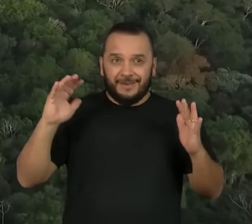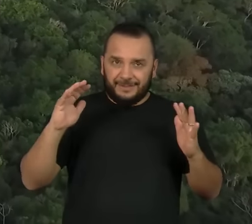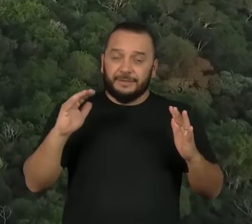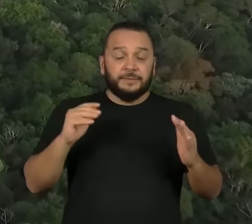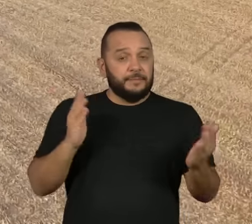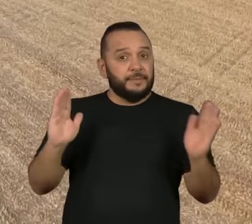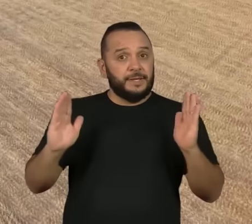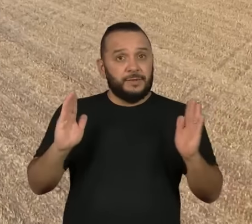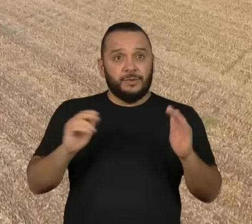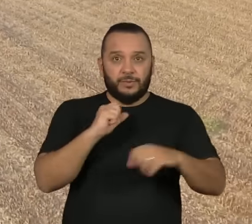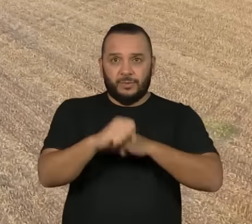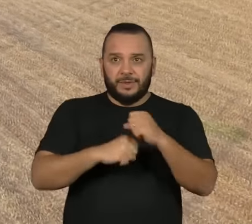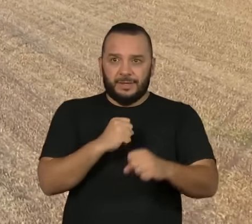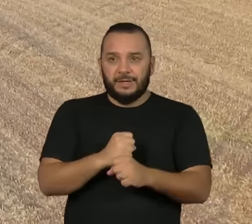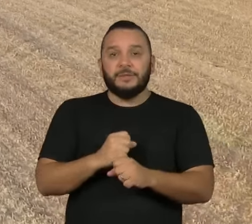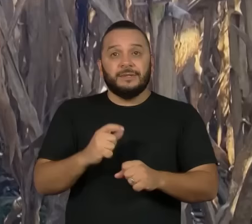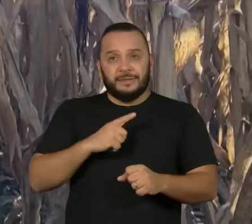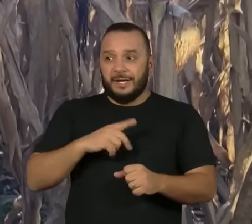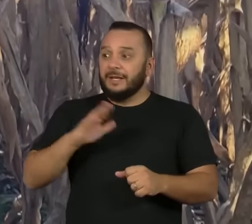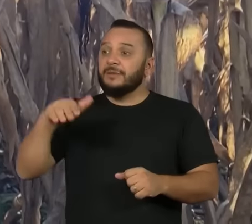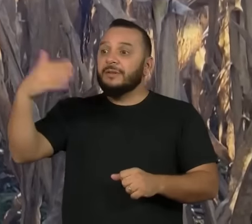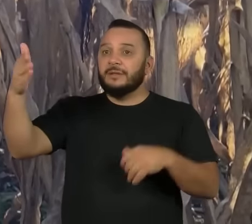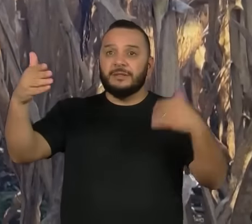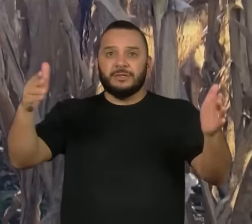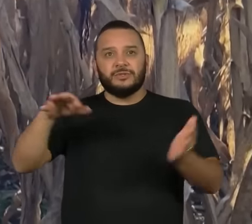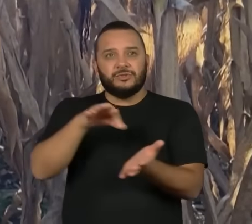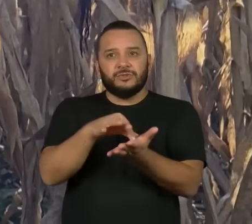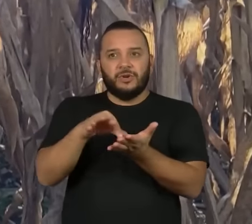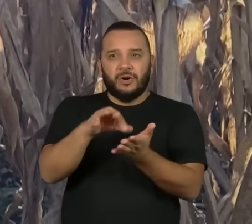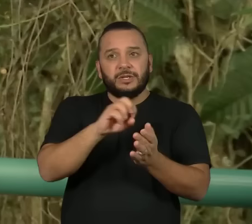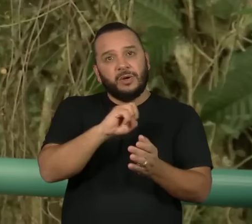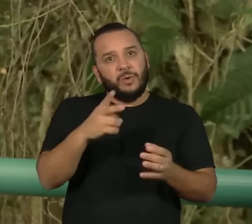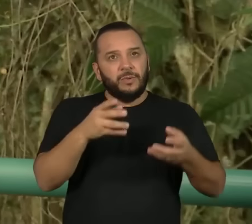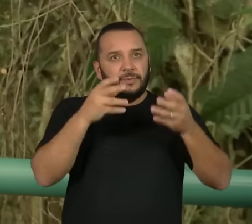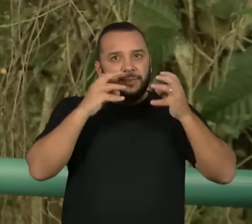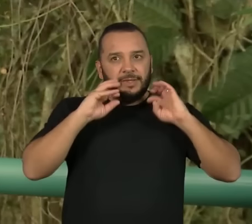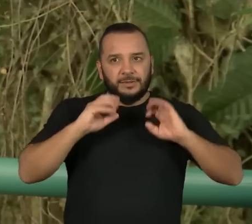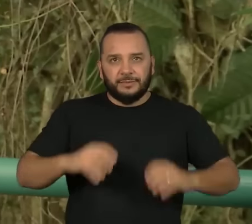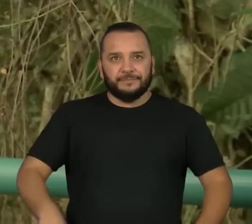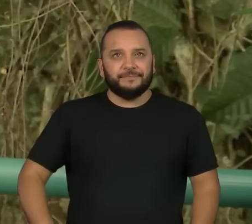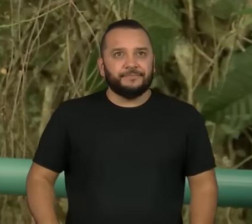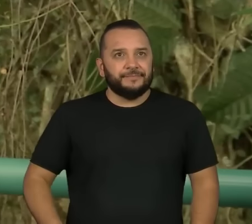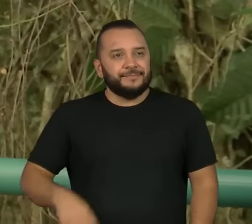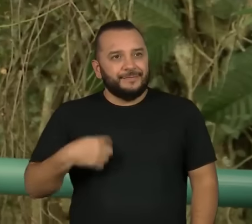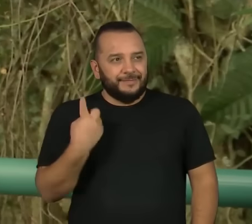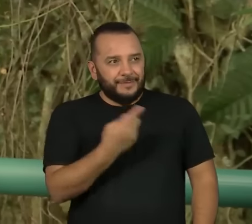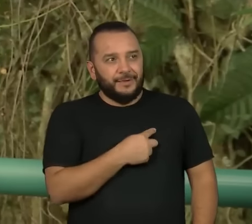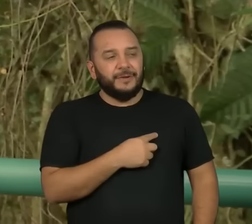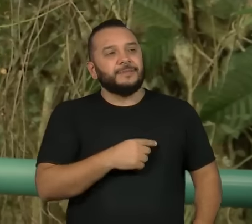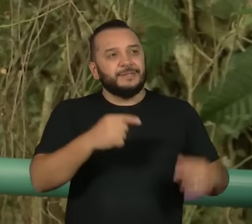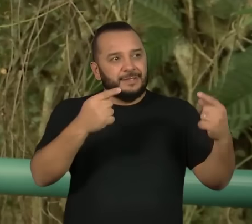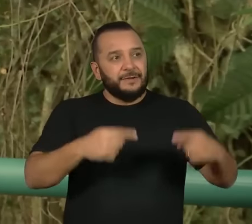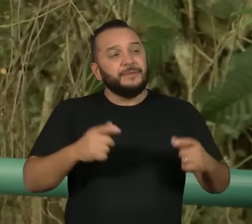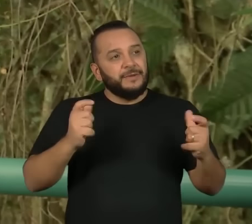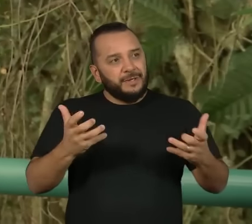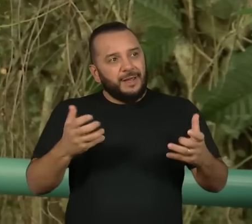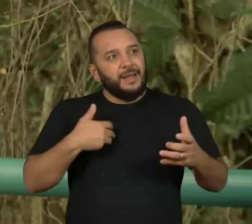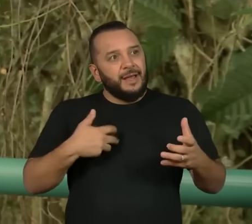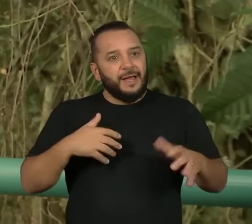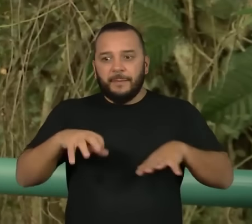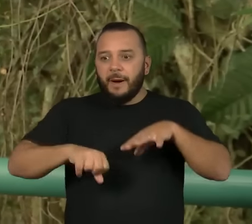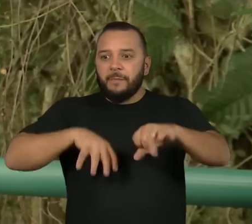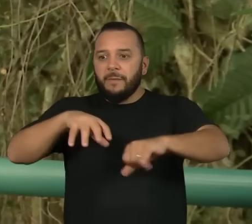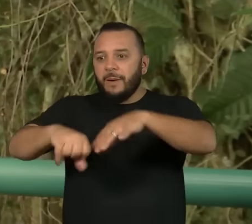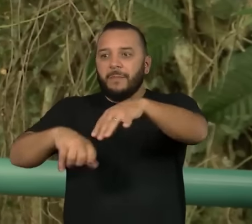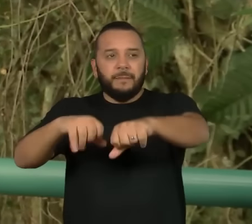período do ano, podem ser de soja ou de milho. E o nosso desafio é ampliar essas áreas, é ampliar a cobertura